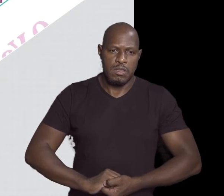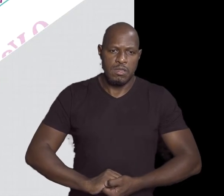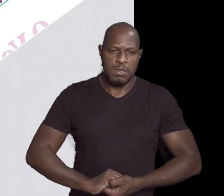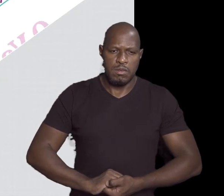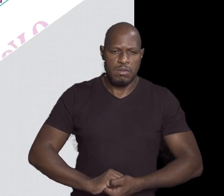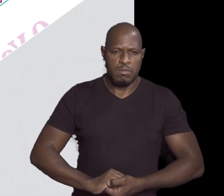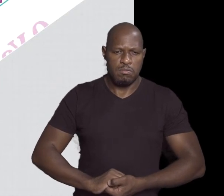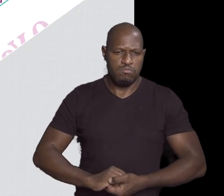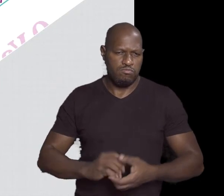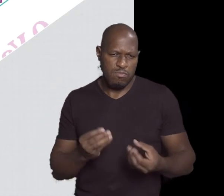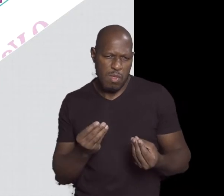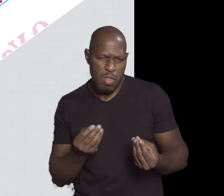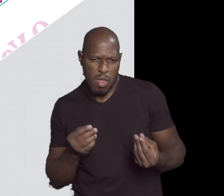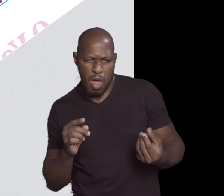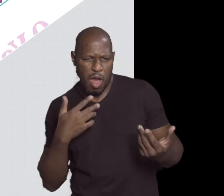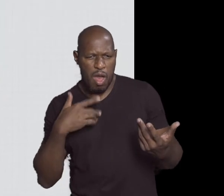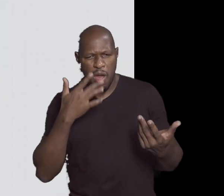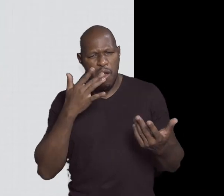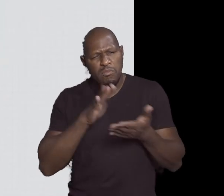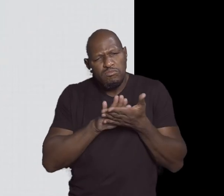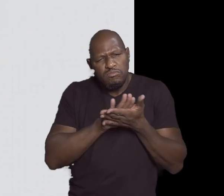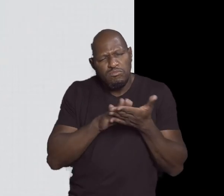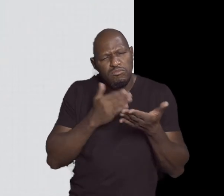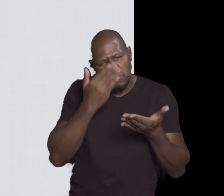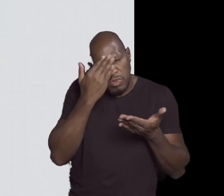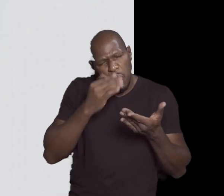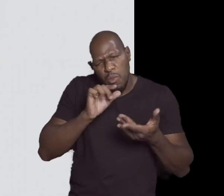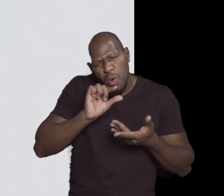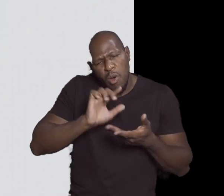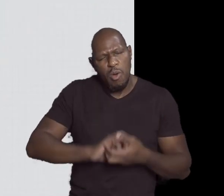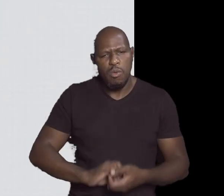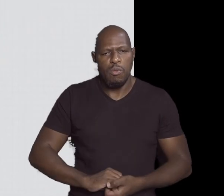Quebra um galho na primeira pessoa.